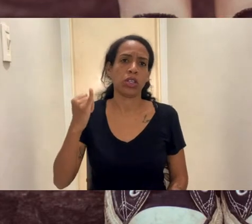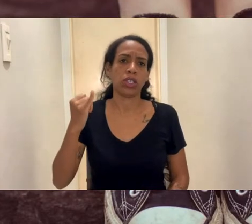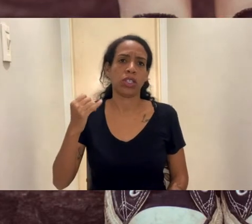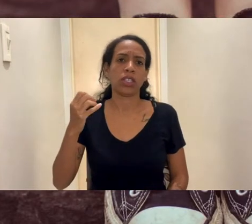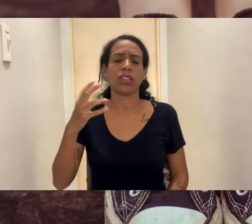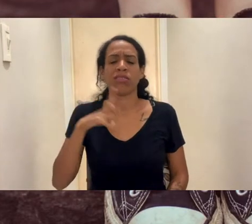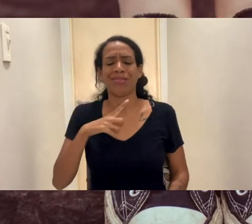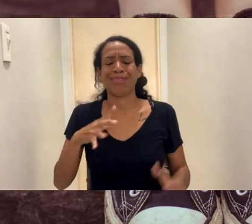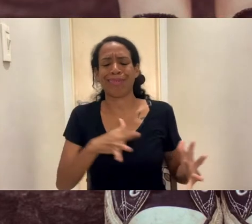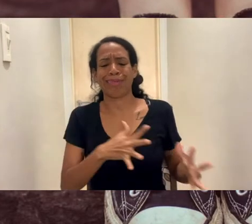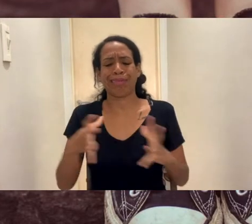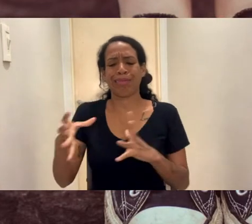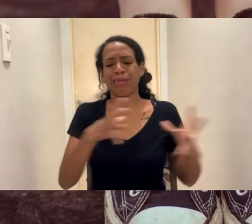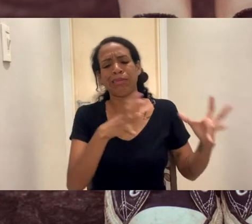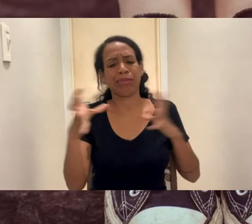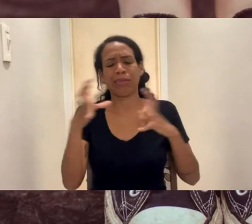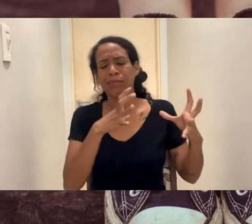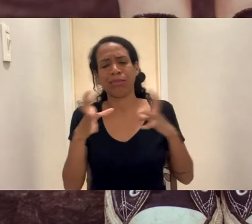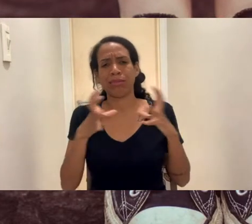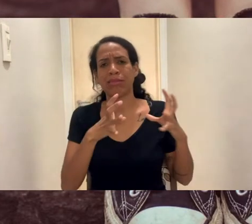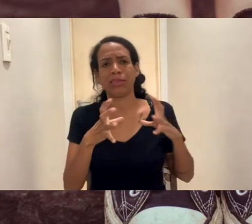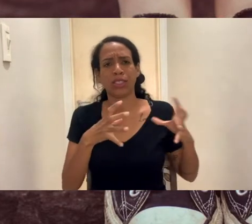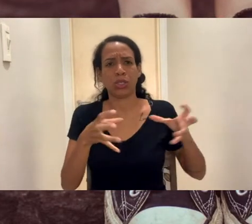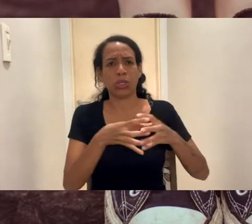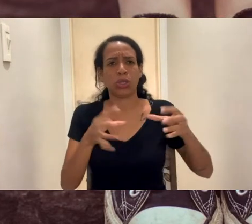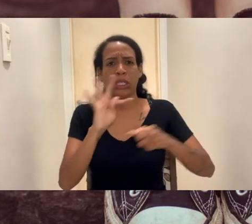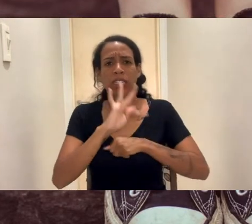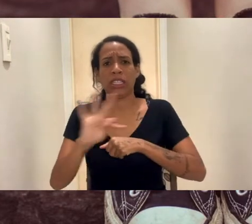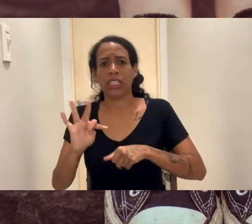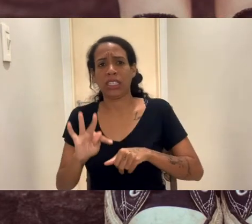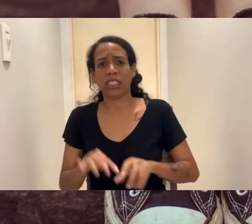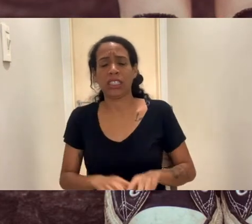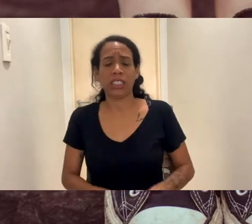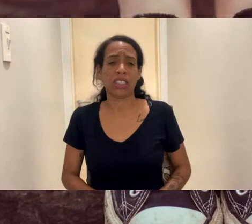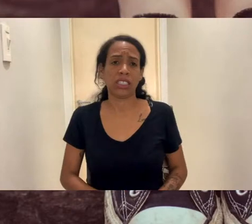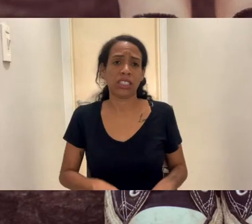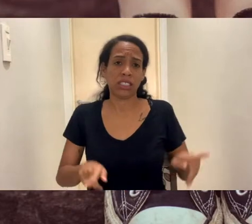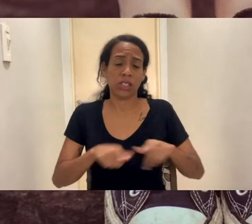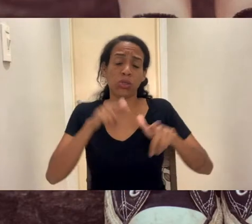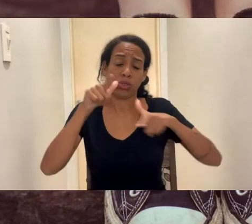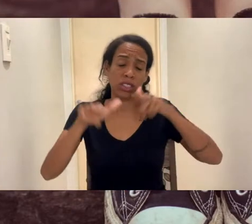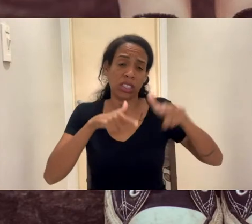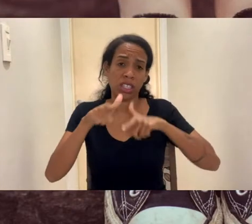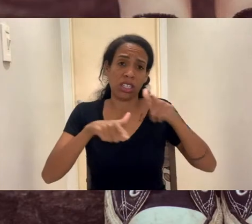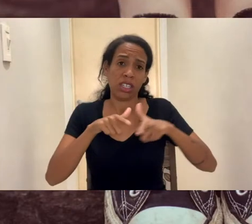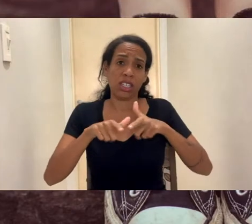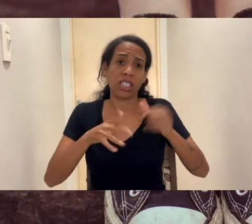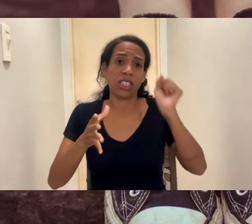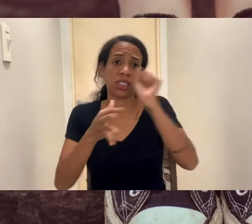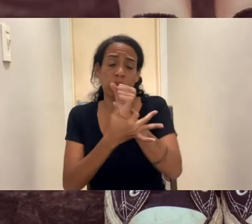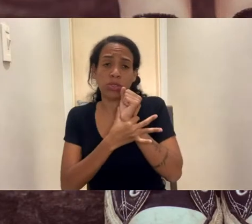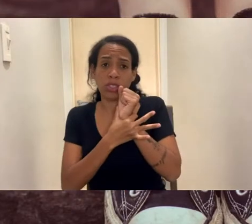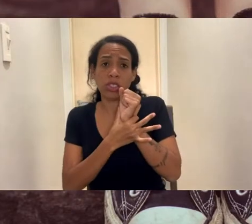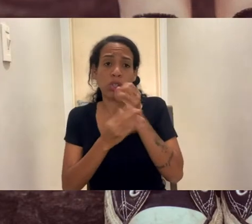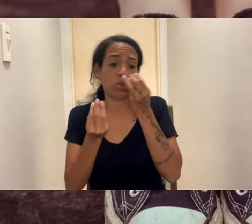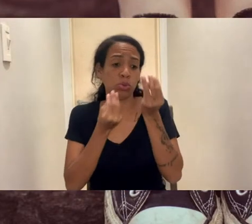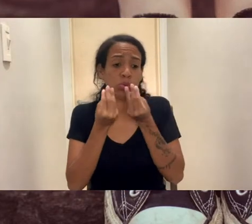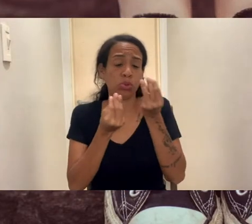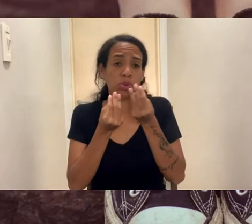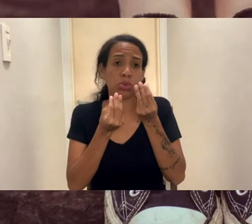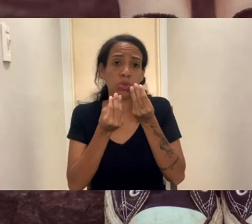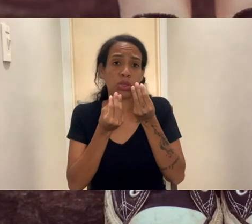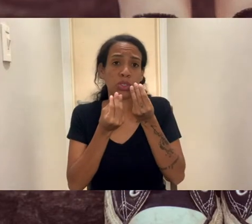muito grande, né, entre as equipes técnicas e o trabalho dos agentes de segurança, como se a gente atuasse